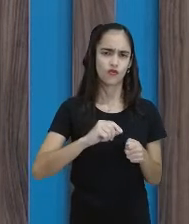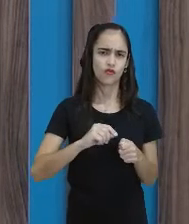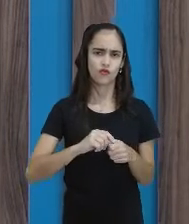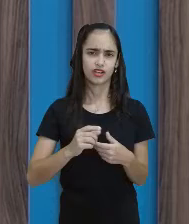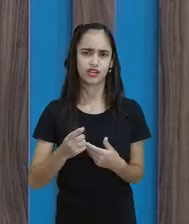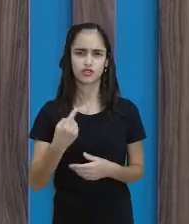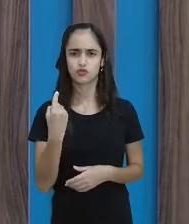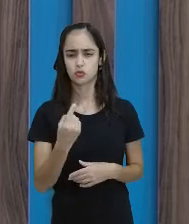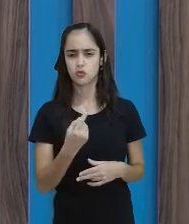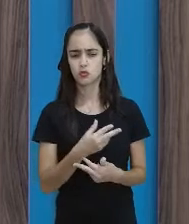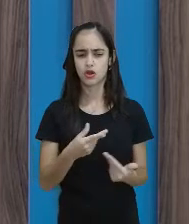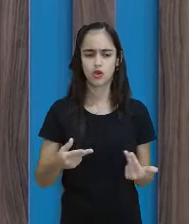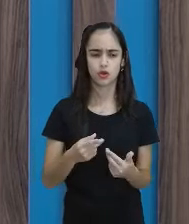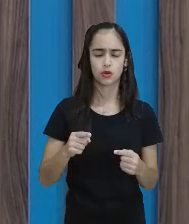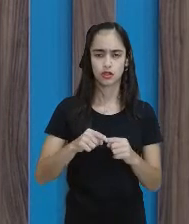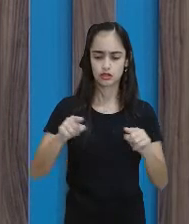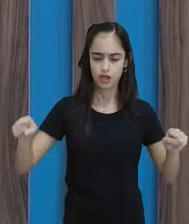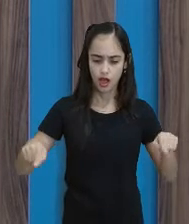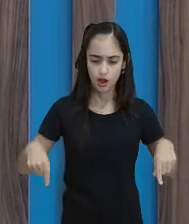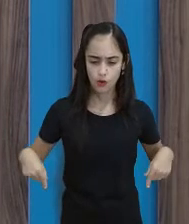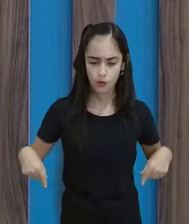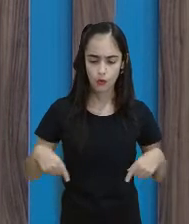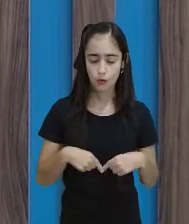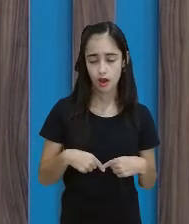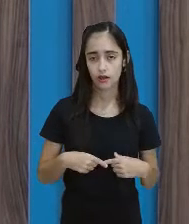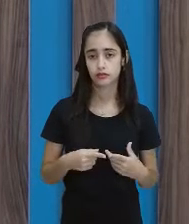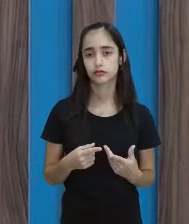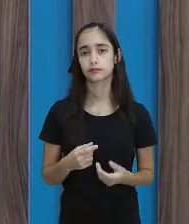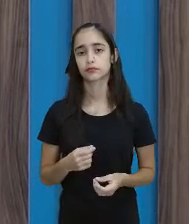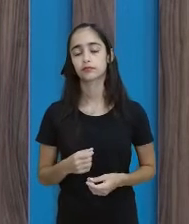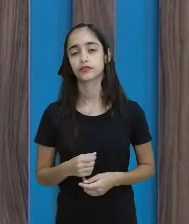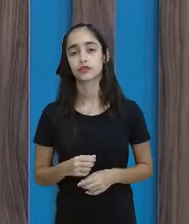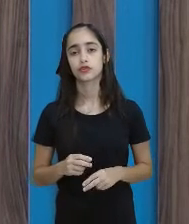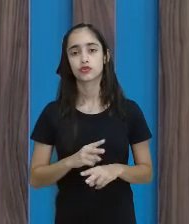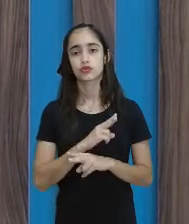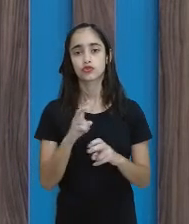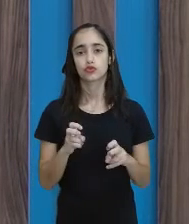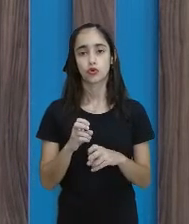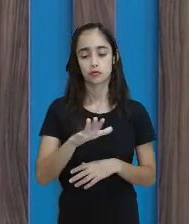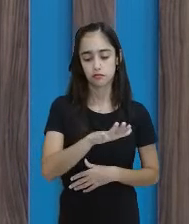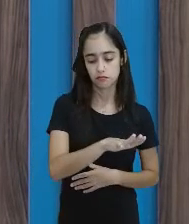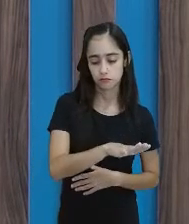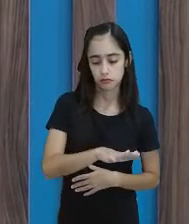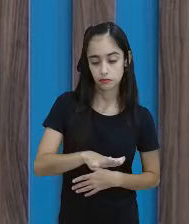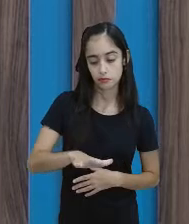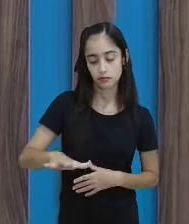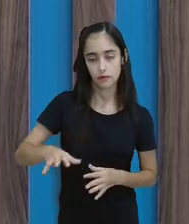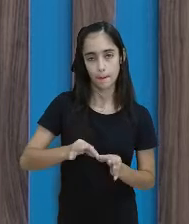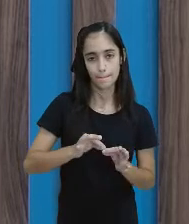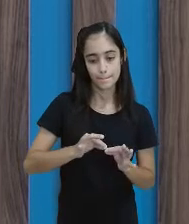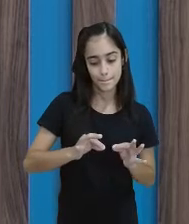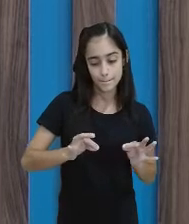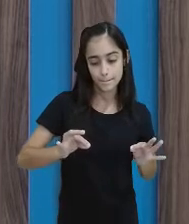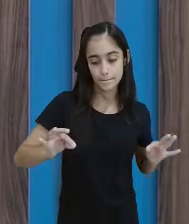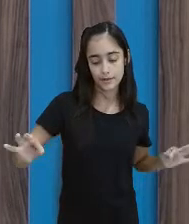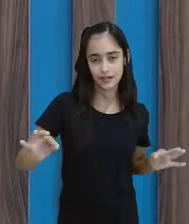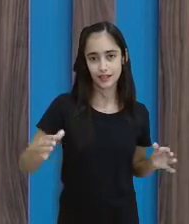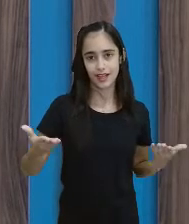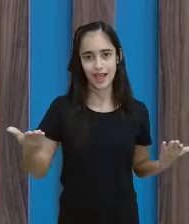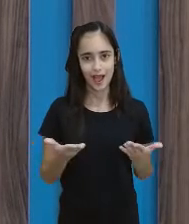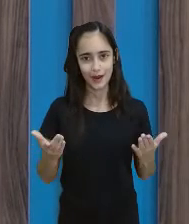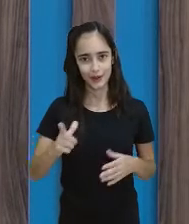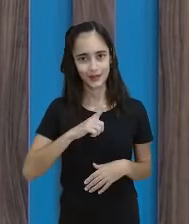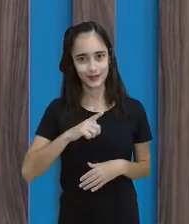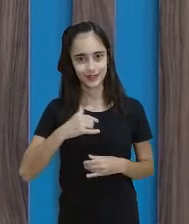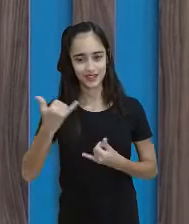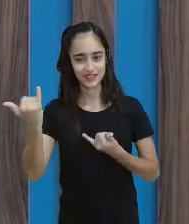se ela está correta, eu vou até olhar na planta dos alunos, que era uma aula sobre planta baixa da quadra. E agora com essas informações eu vou ver se a